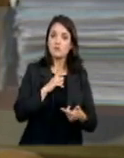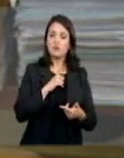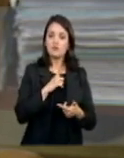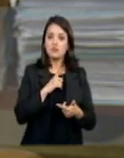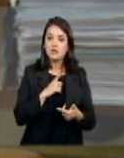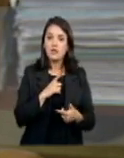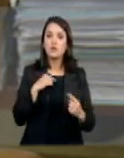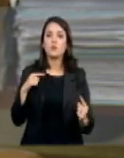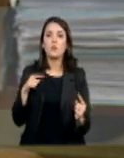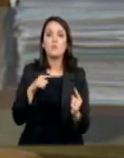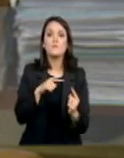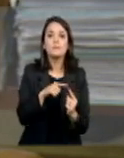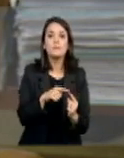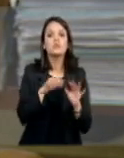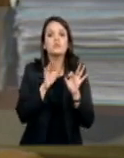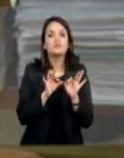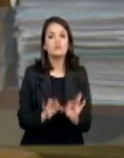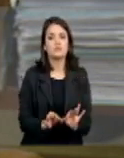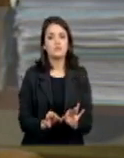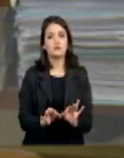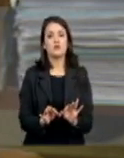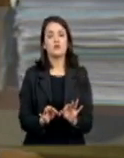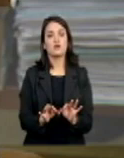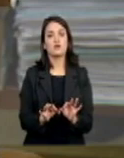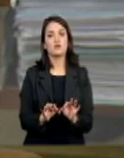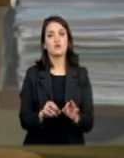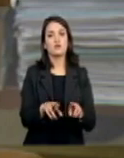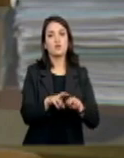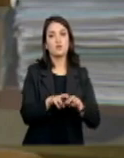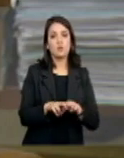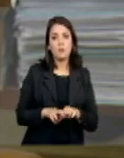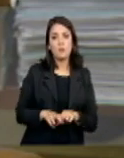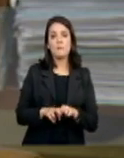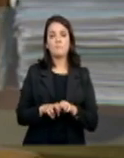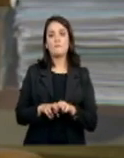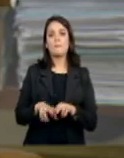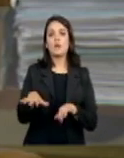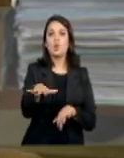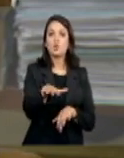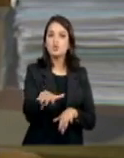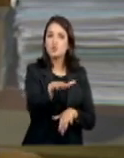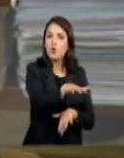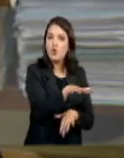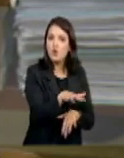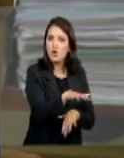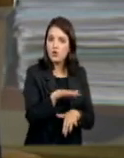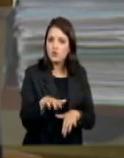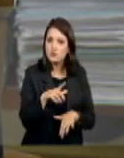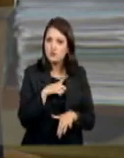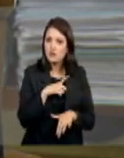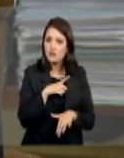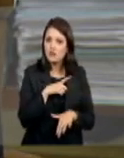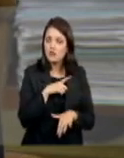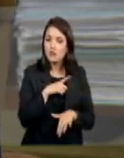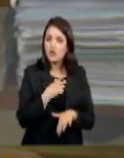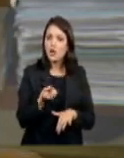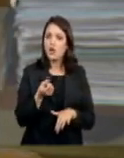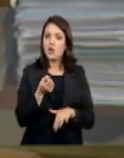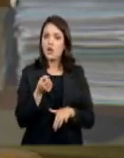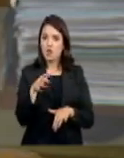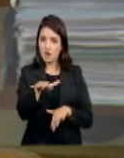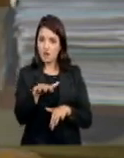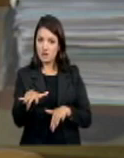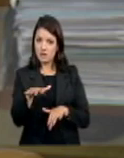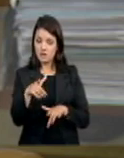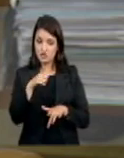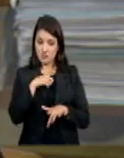provável por parte dos órgãos e agentes incumbidos ou da persecução criminal ou